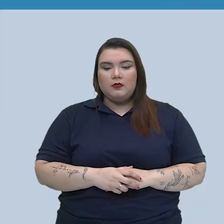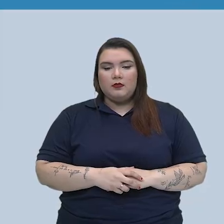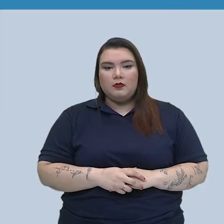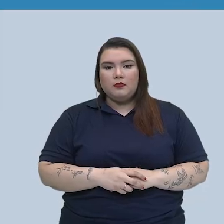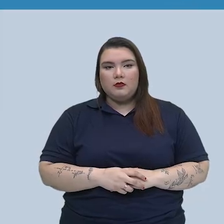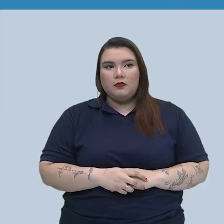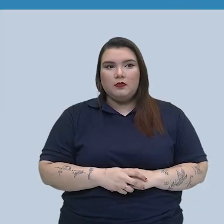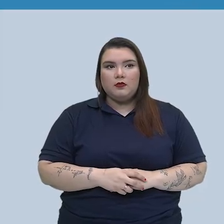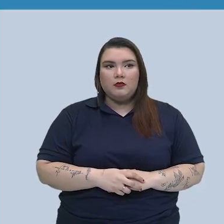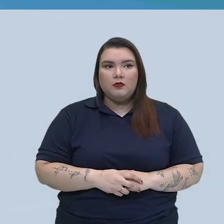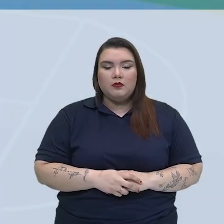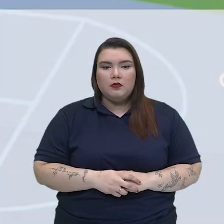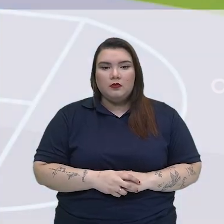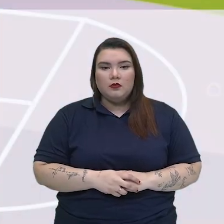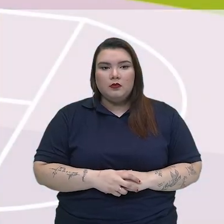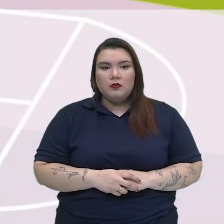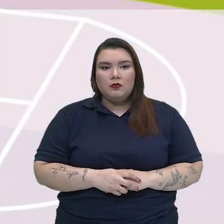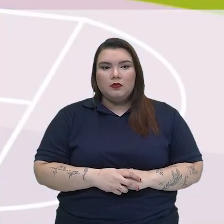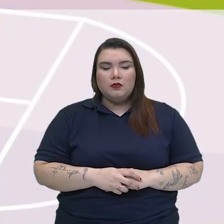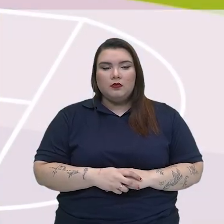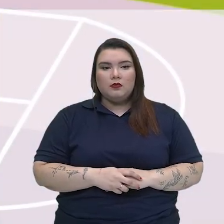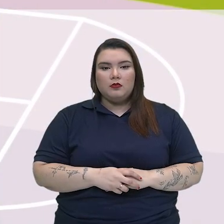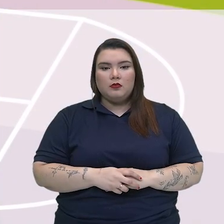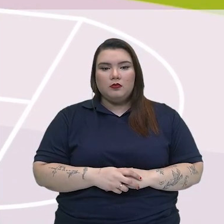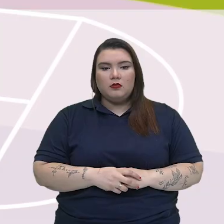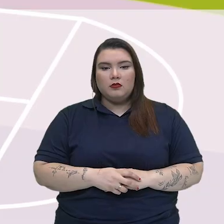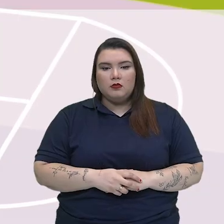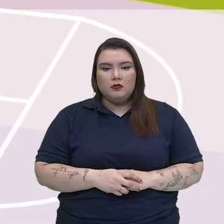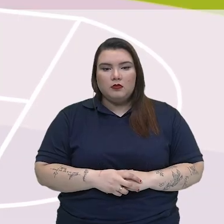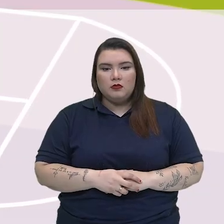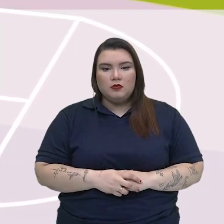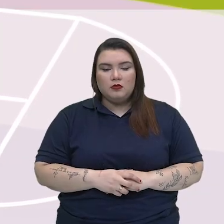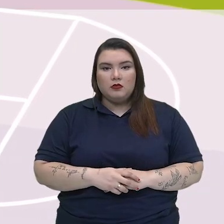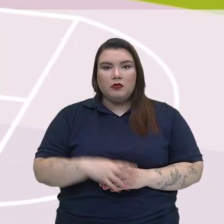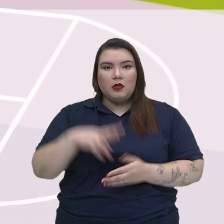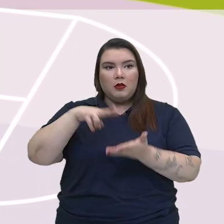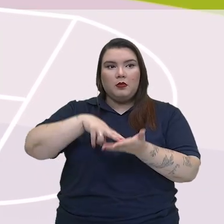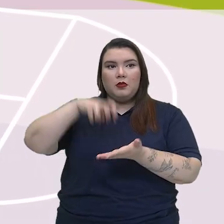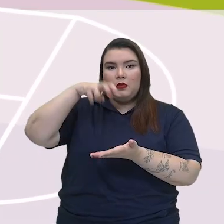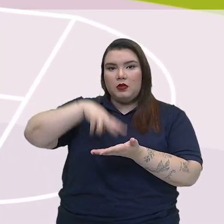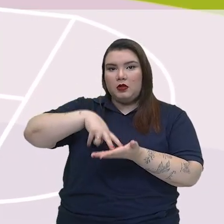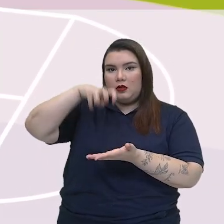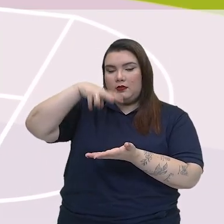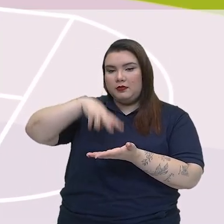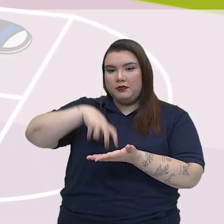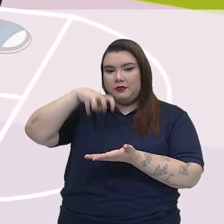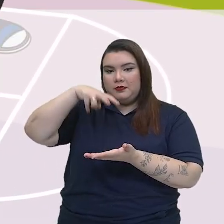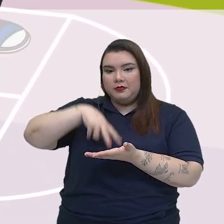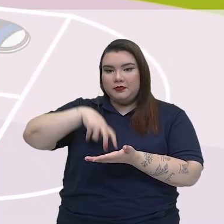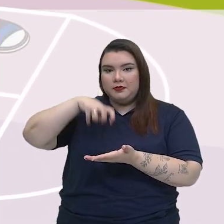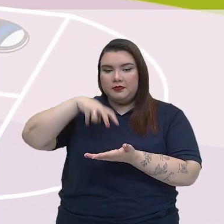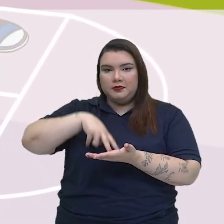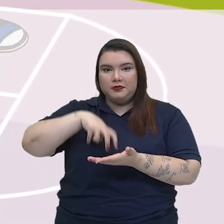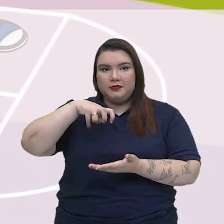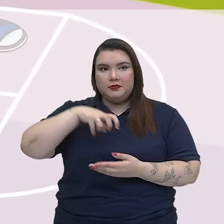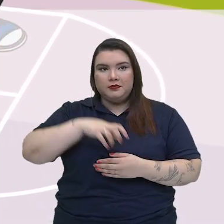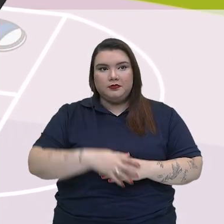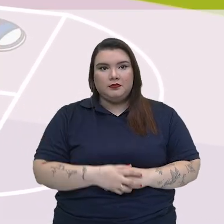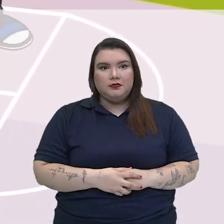Verb list. To jump, pular. To jump,